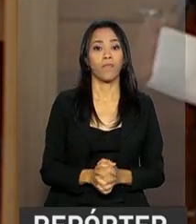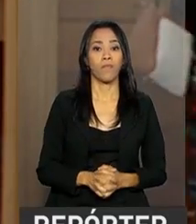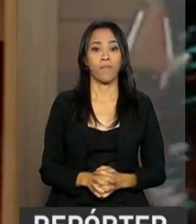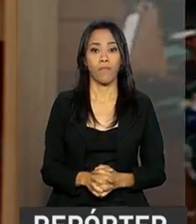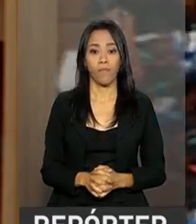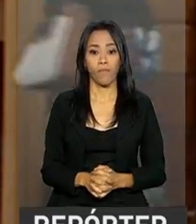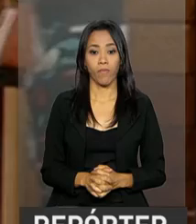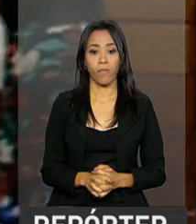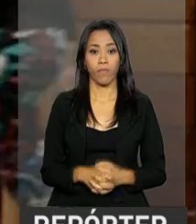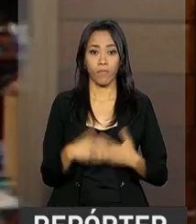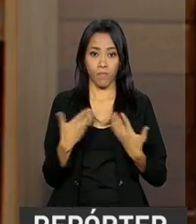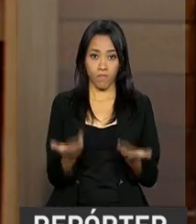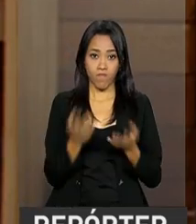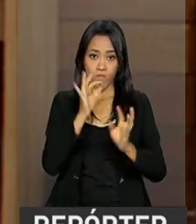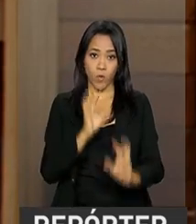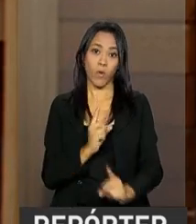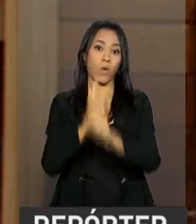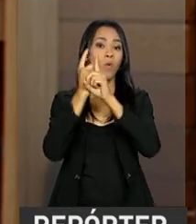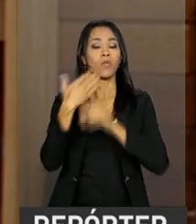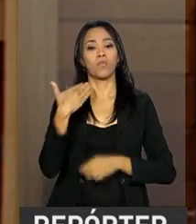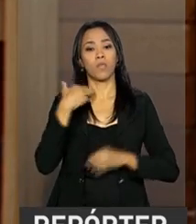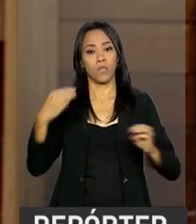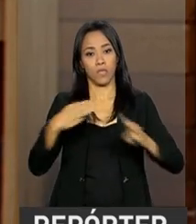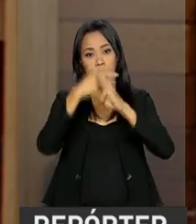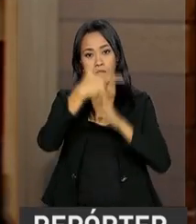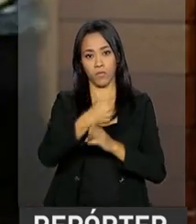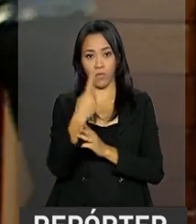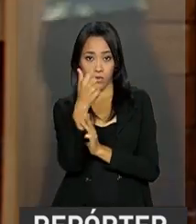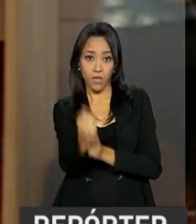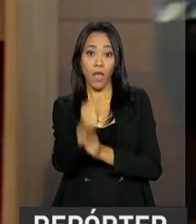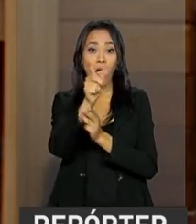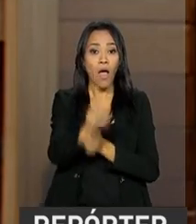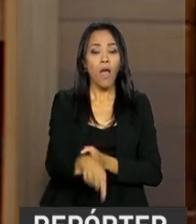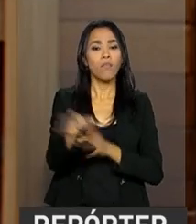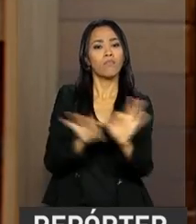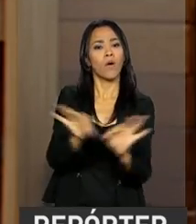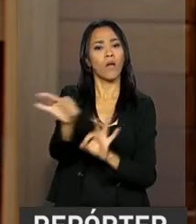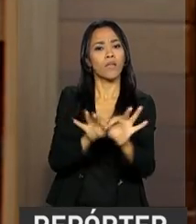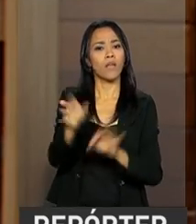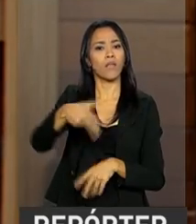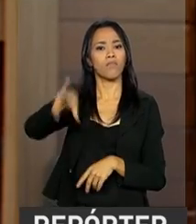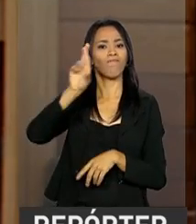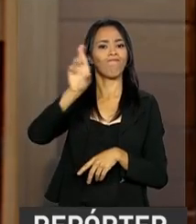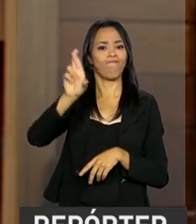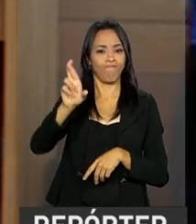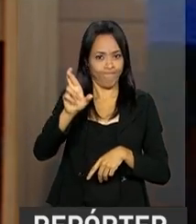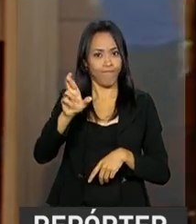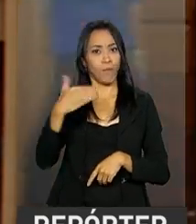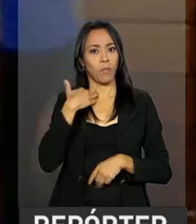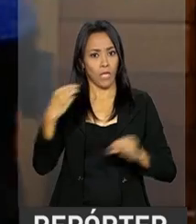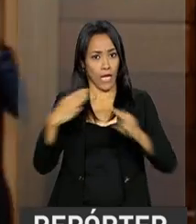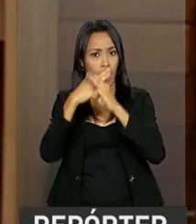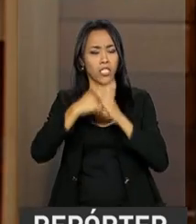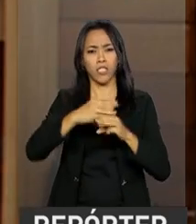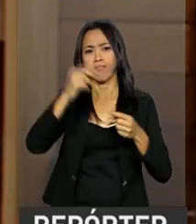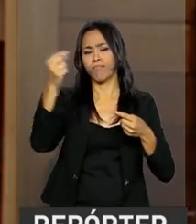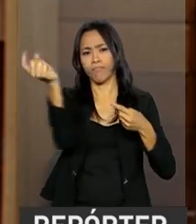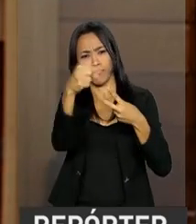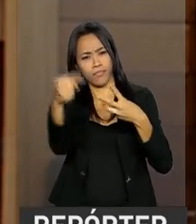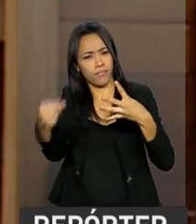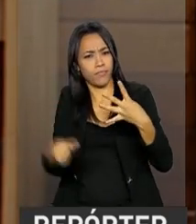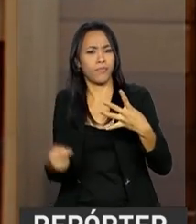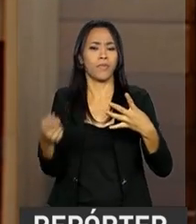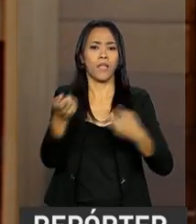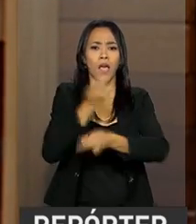rapidamente o encontro caixa 2017 é um evento promovido pela Caixa Econômica Federal que vai discutir diferentes aspectos da